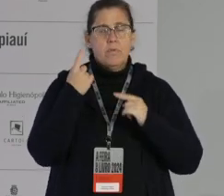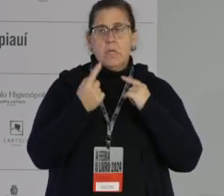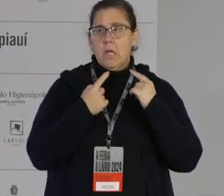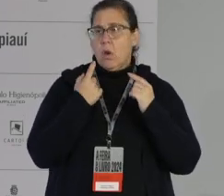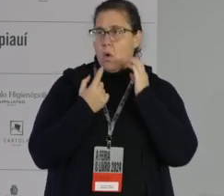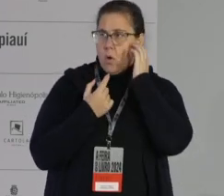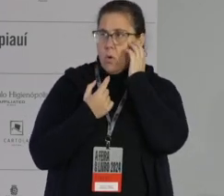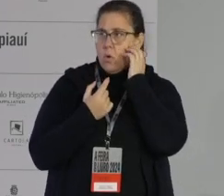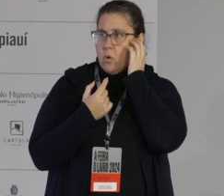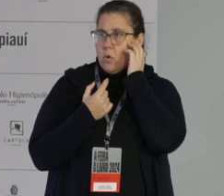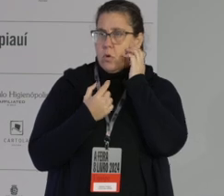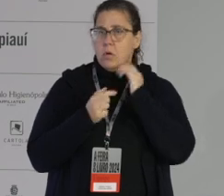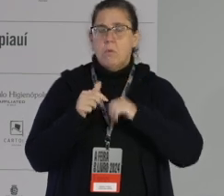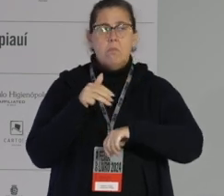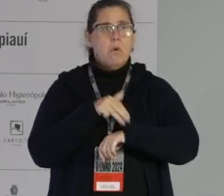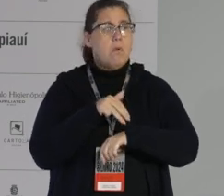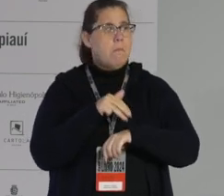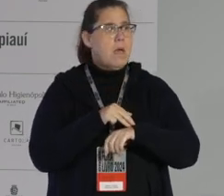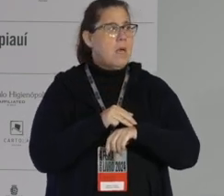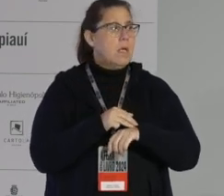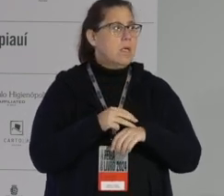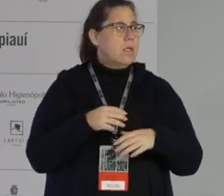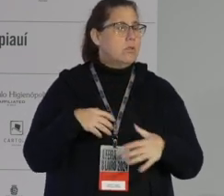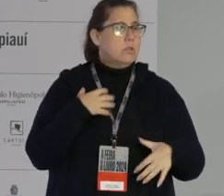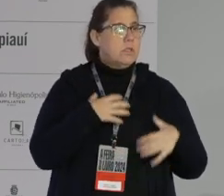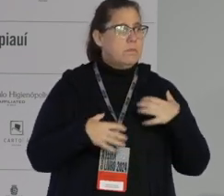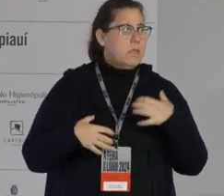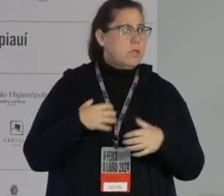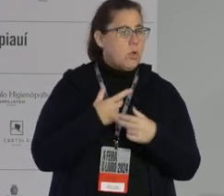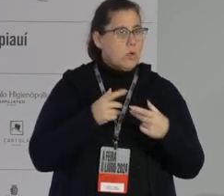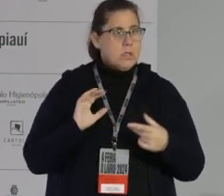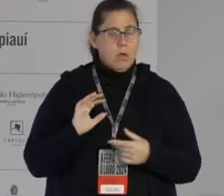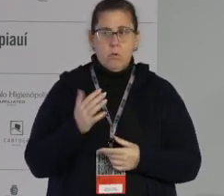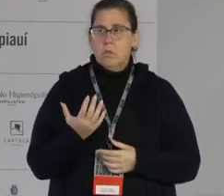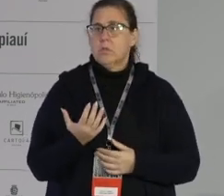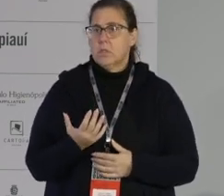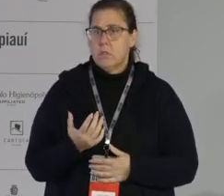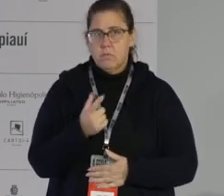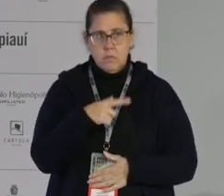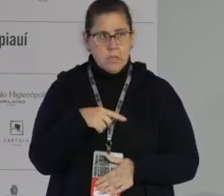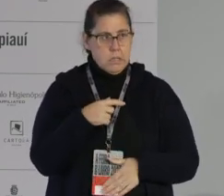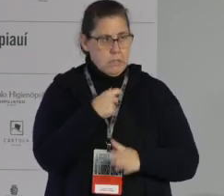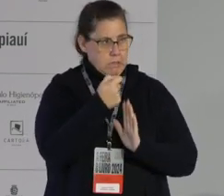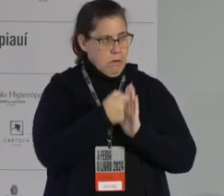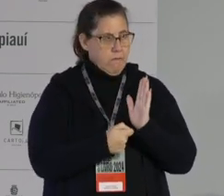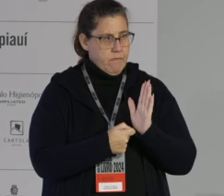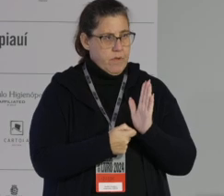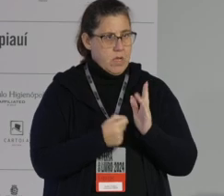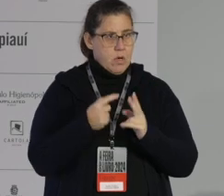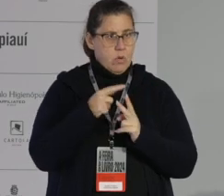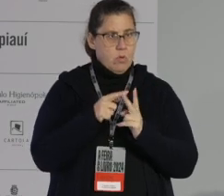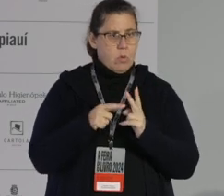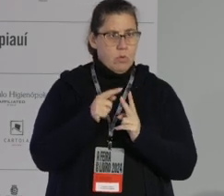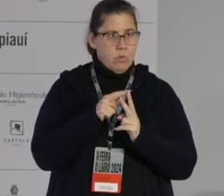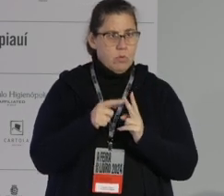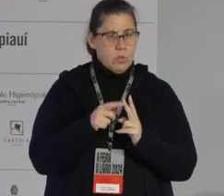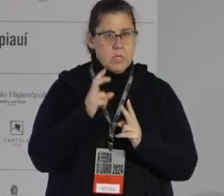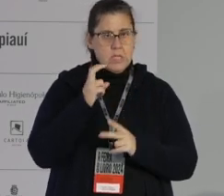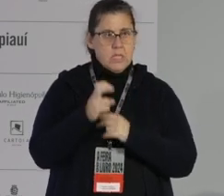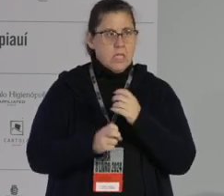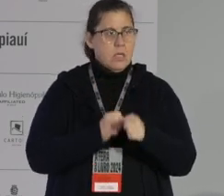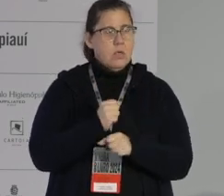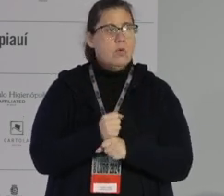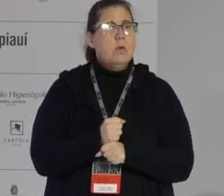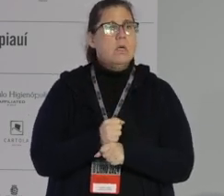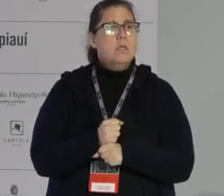frente situações desesperadoras que estão acontecendo. Vocês escreveram, vocês dois, há 5 anos, você e